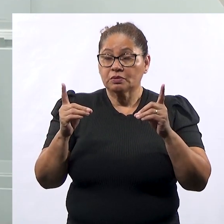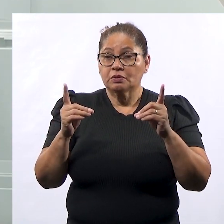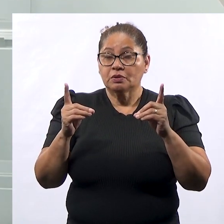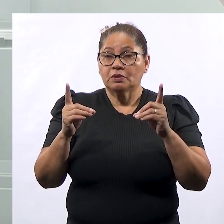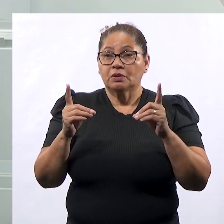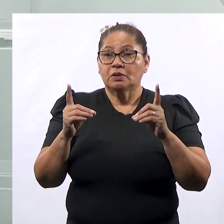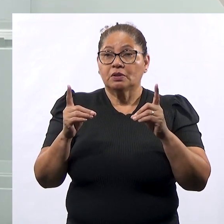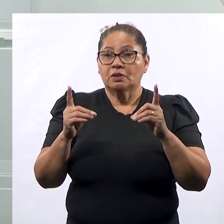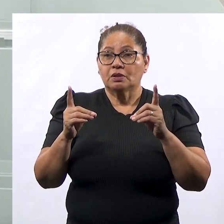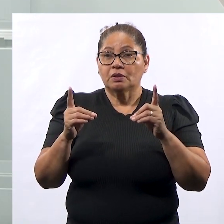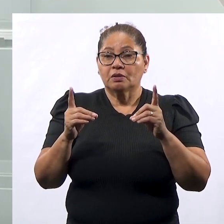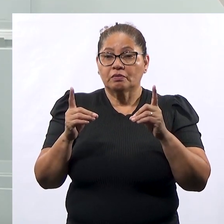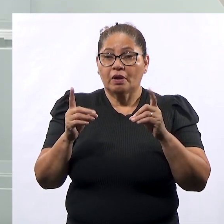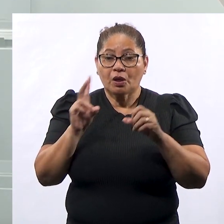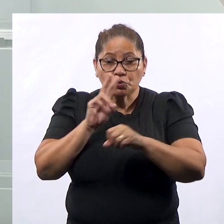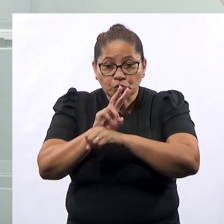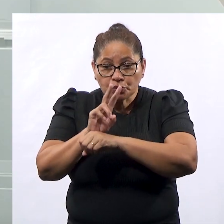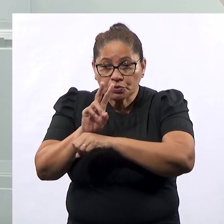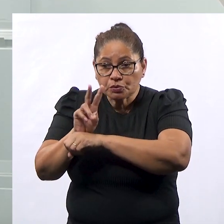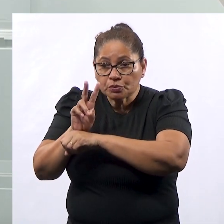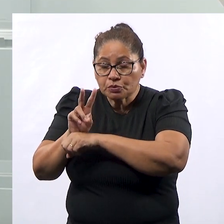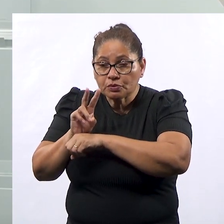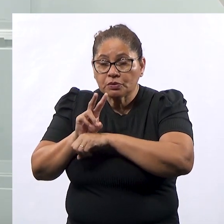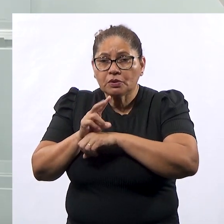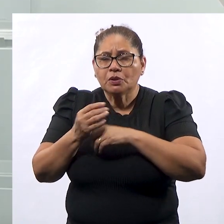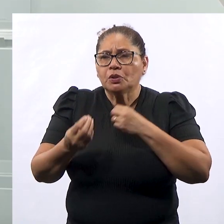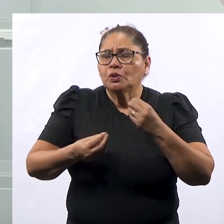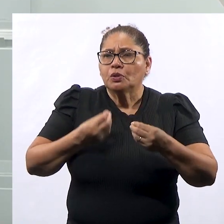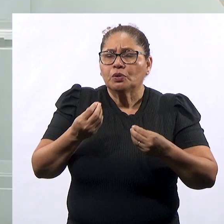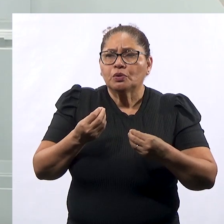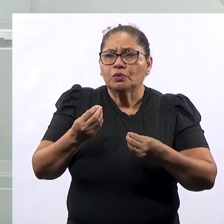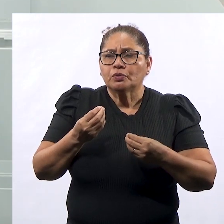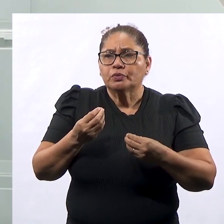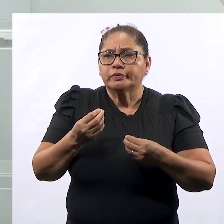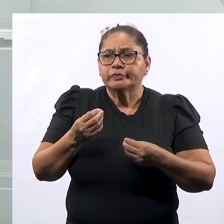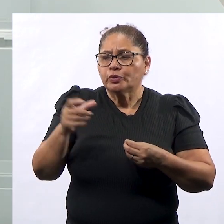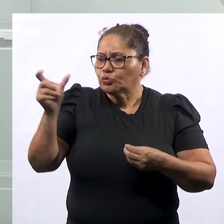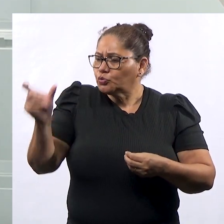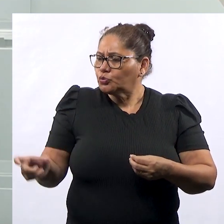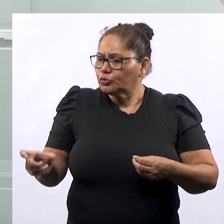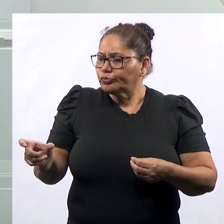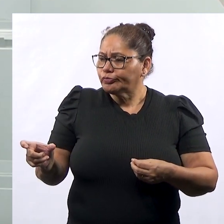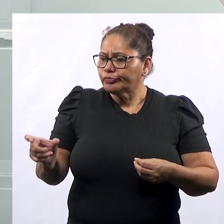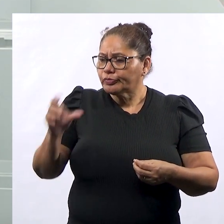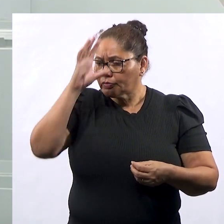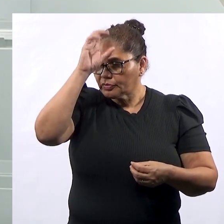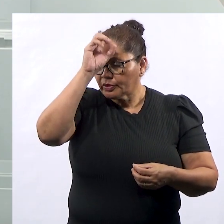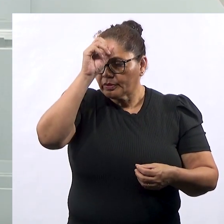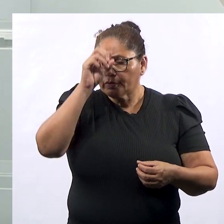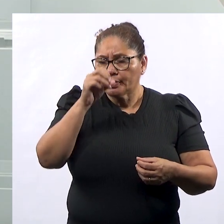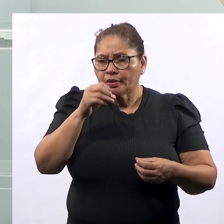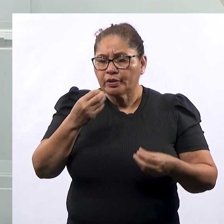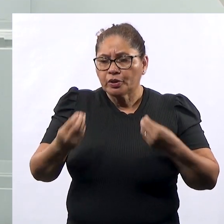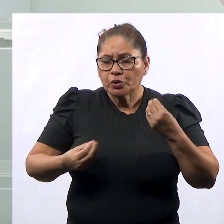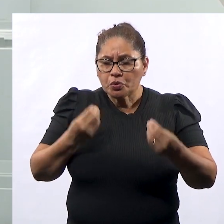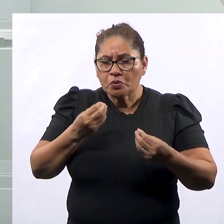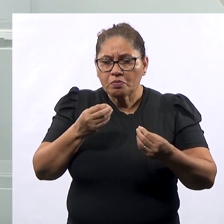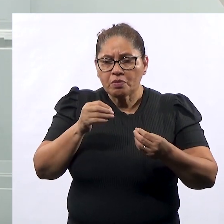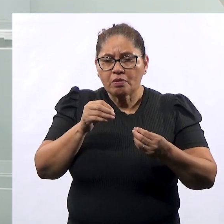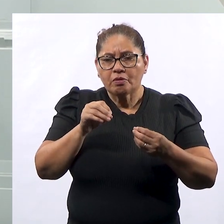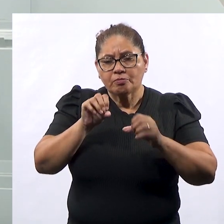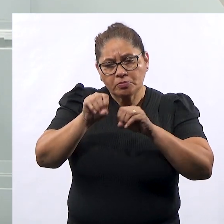eu vou literalmente monitorando como que o sujeito aprende, como que eu ensino.